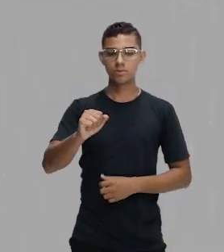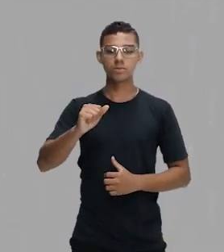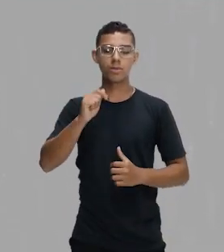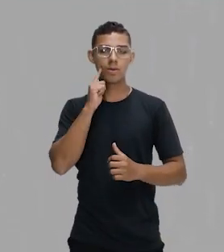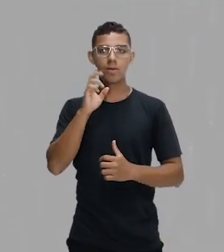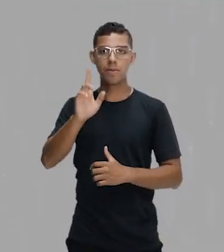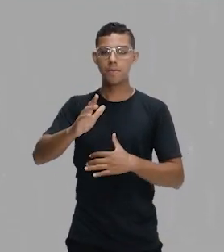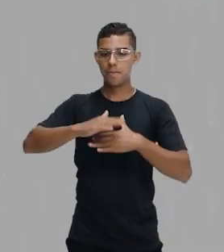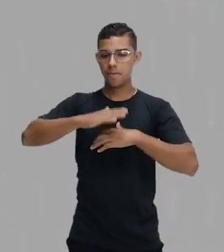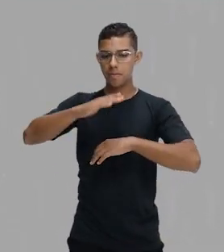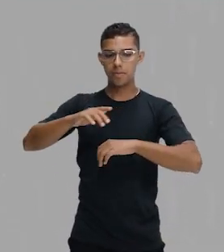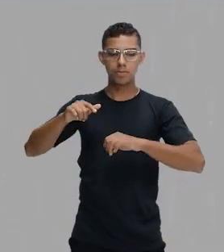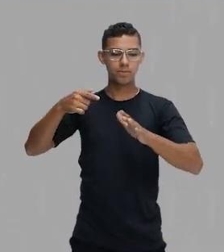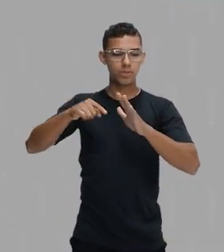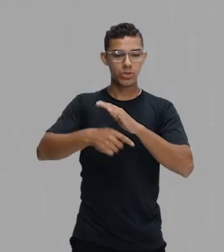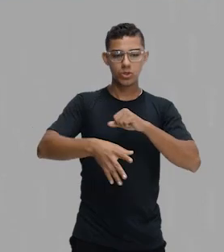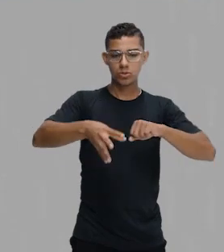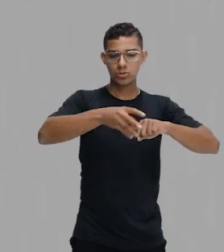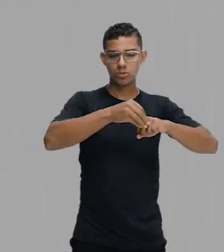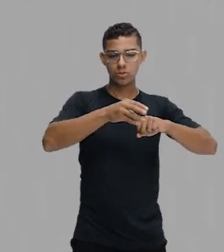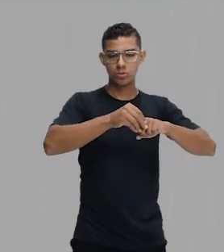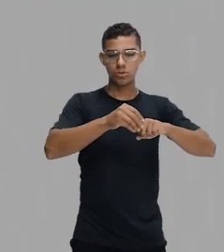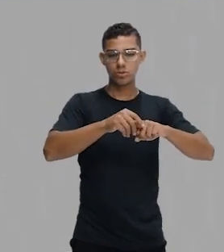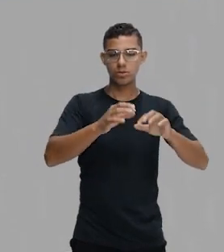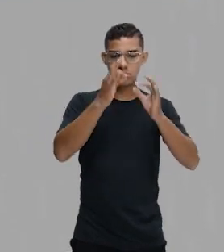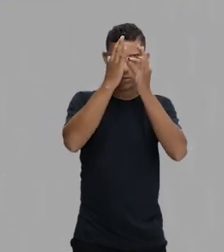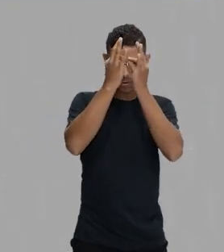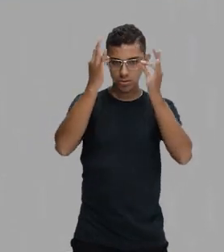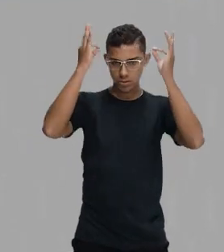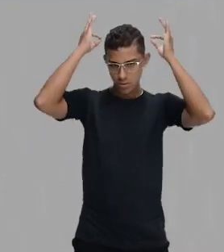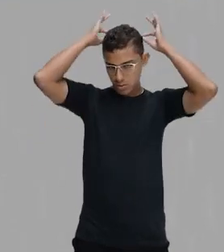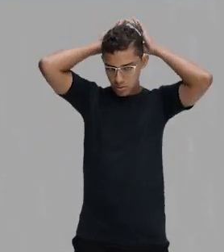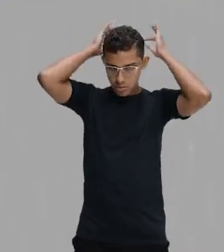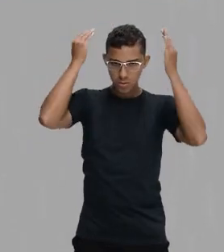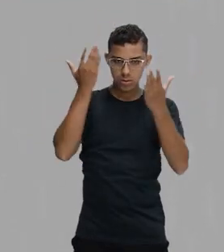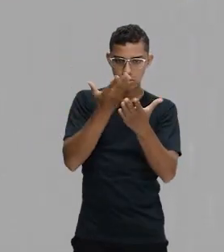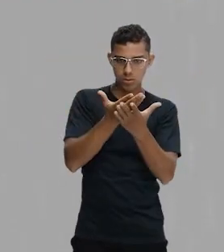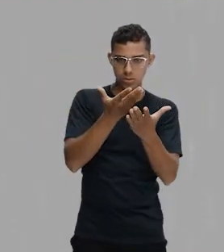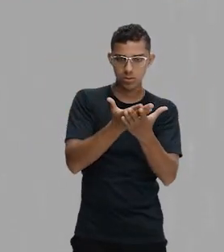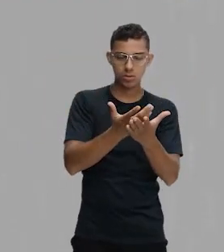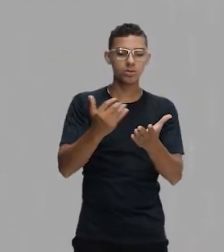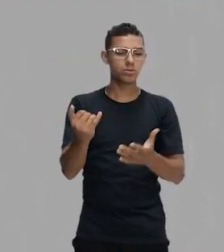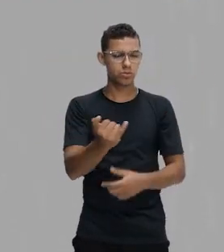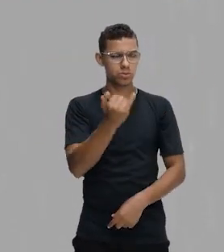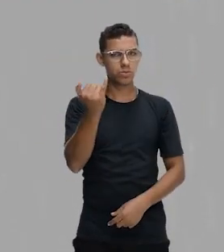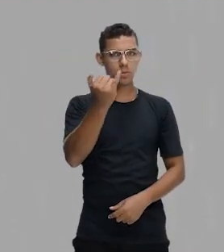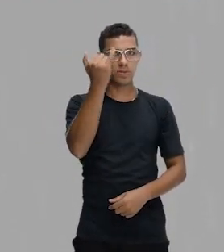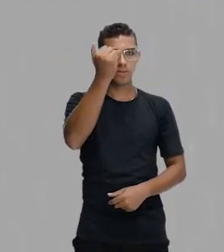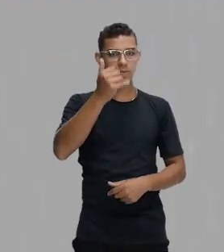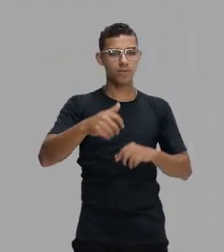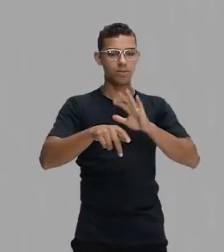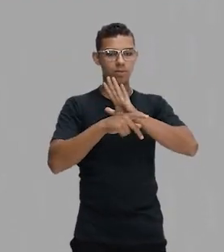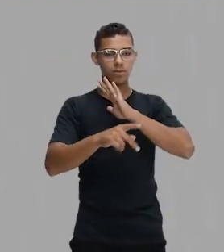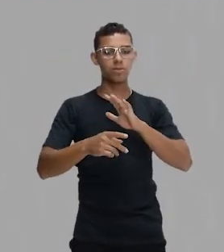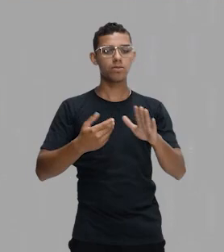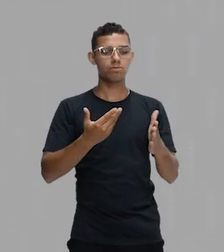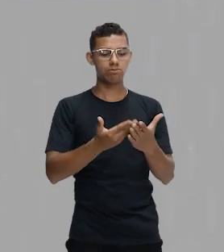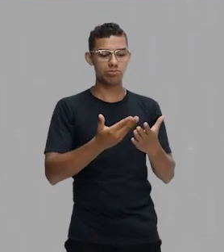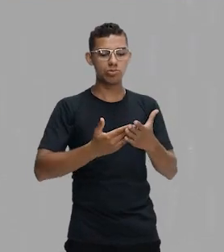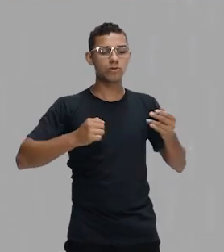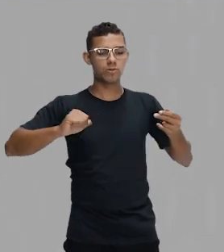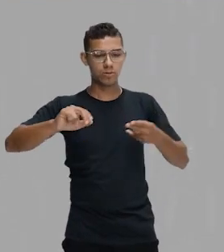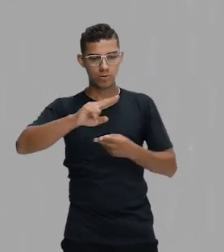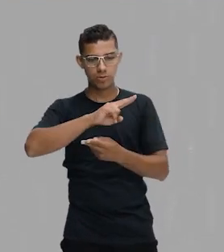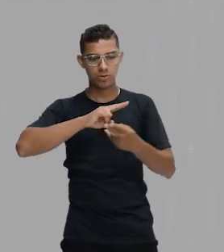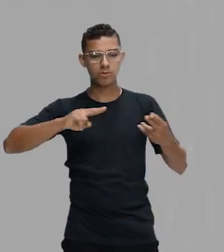de conhecimento sobre a astronomia na Grécia. Então, Ptolomeu ele tem uma importância muito grande para os estudos astronômicos, justamente